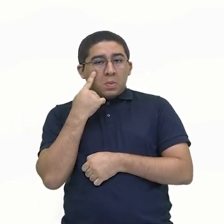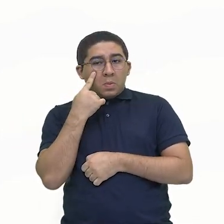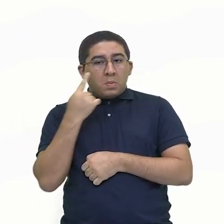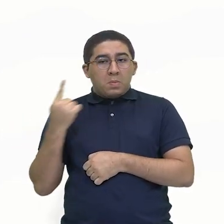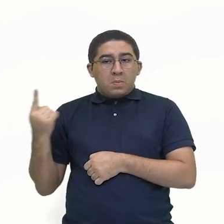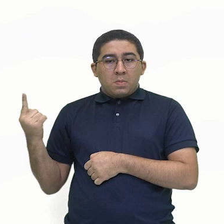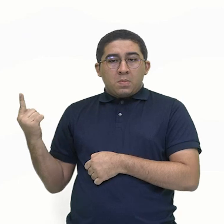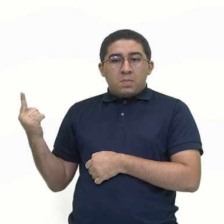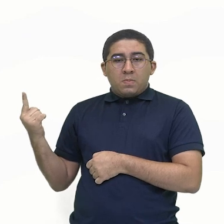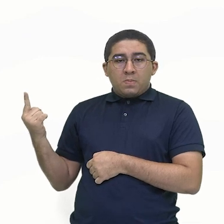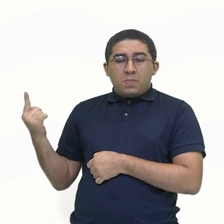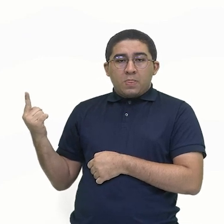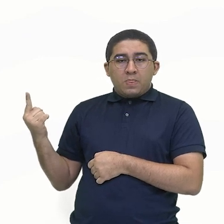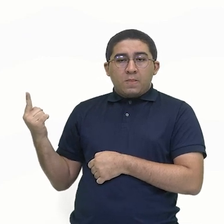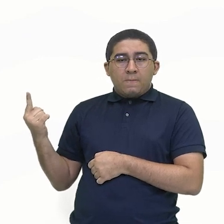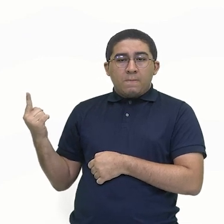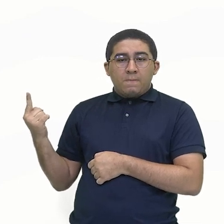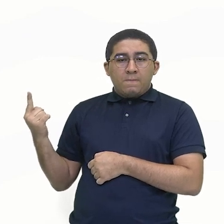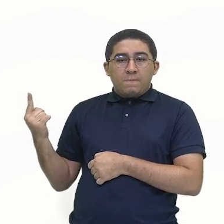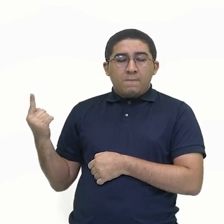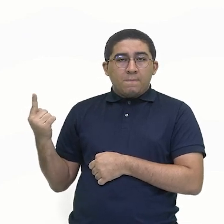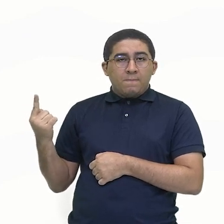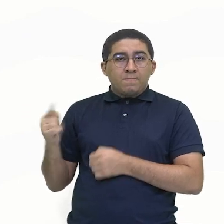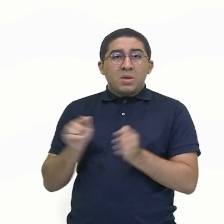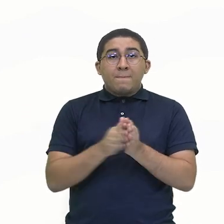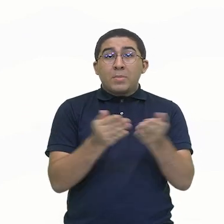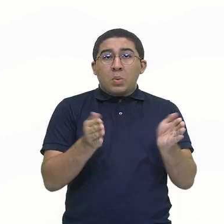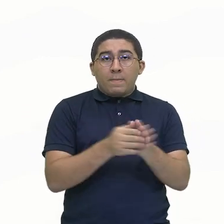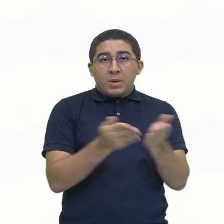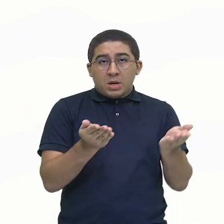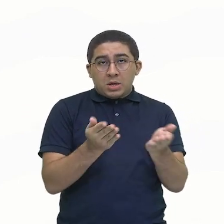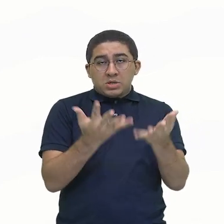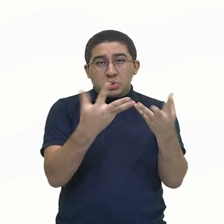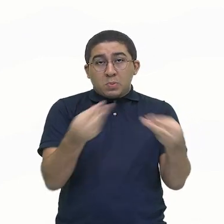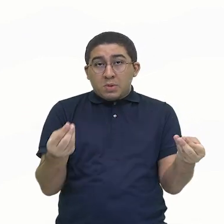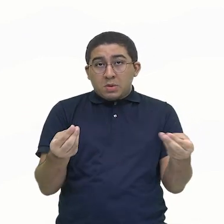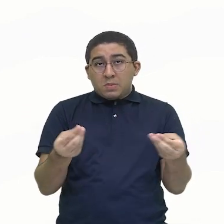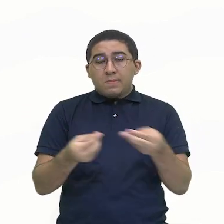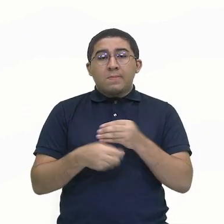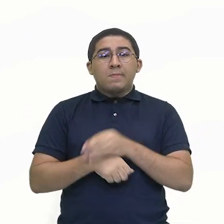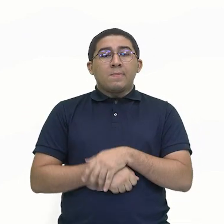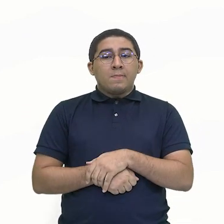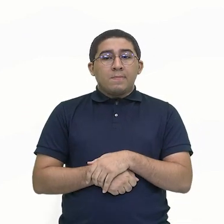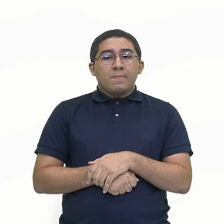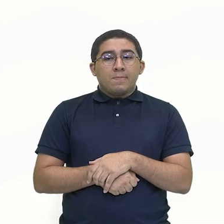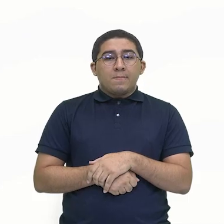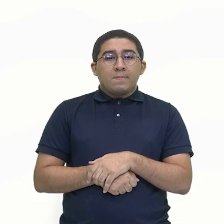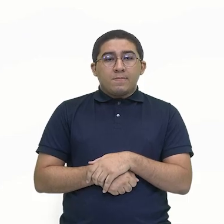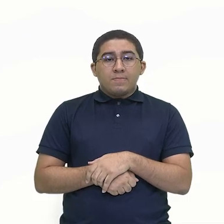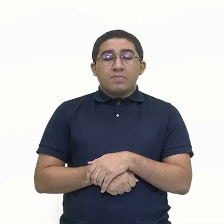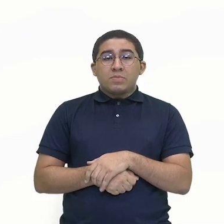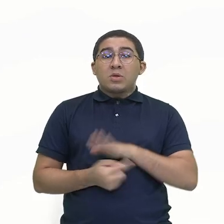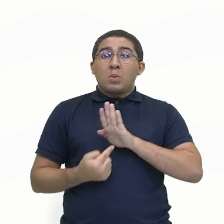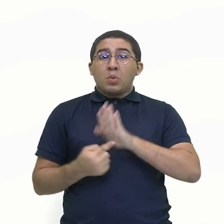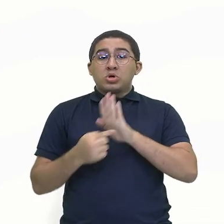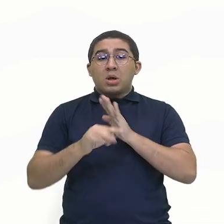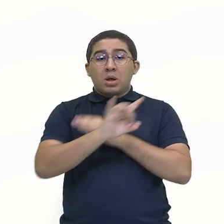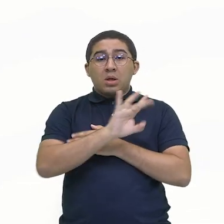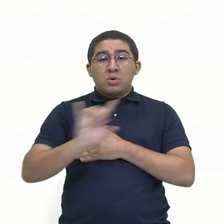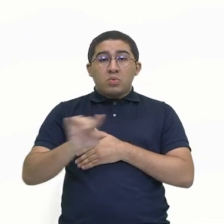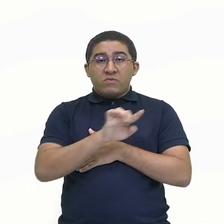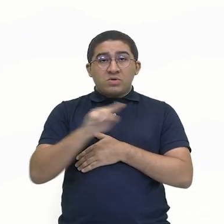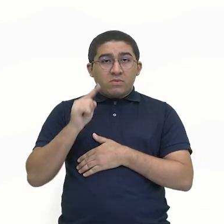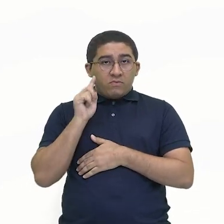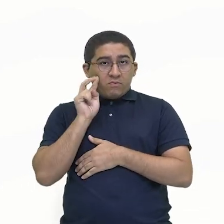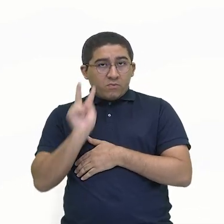do ODS é a erradicação da pobreza, né? Então, vou mostrar para vocês cada um deles, só para vocês verem,